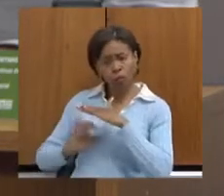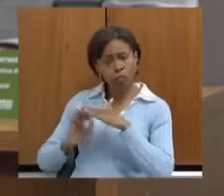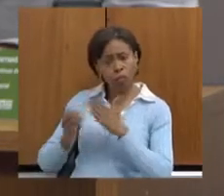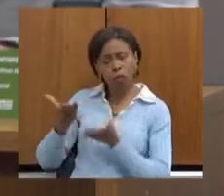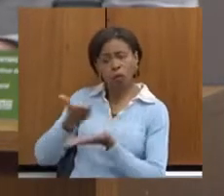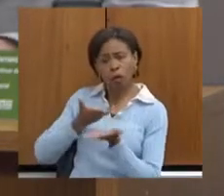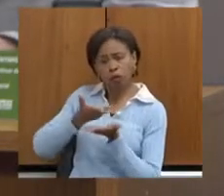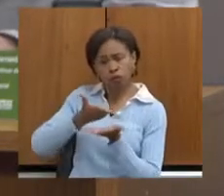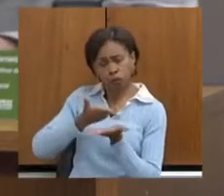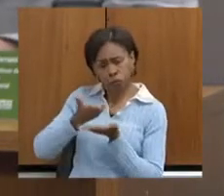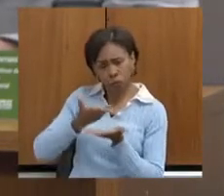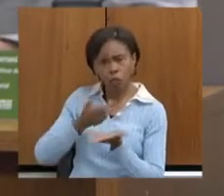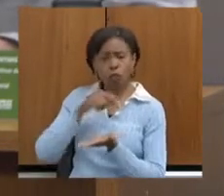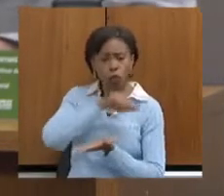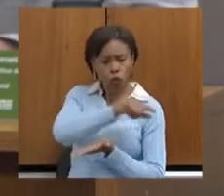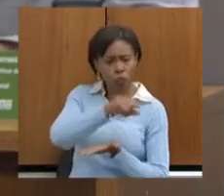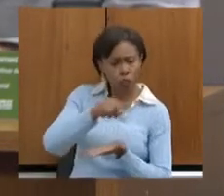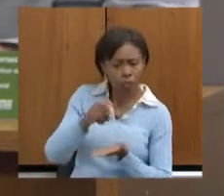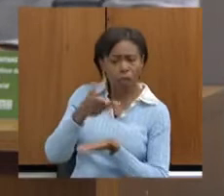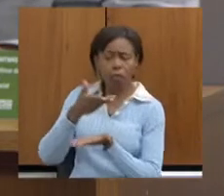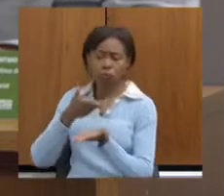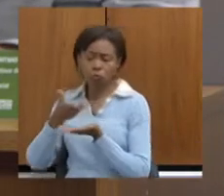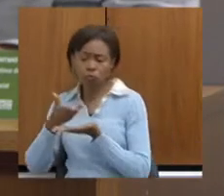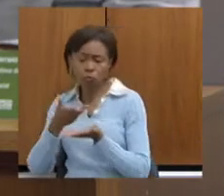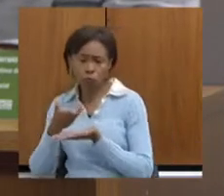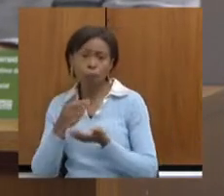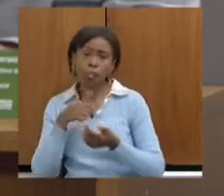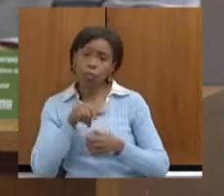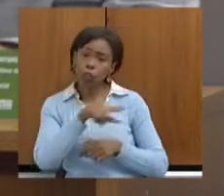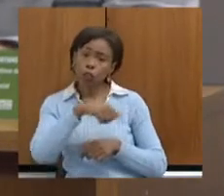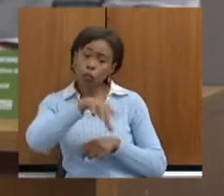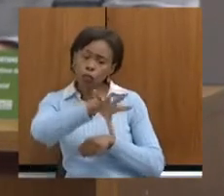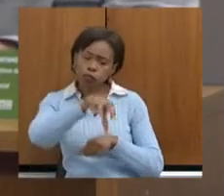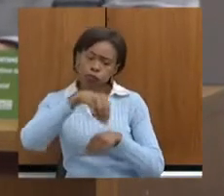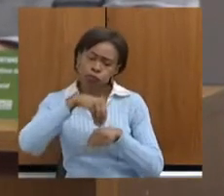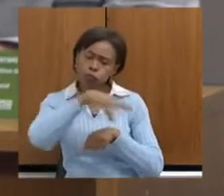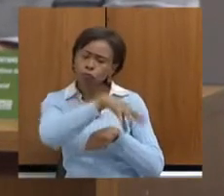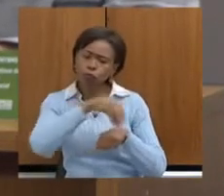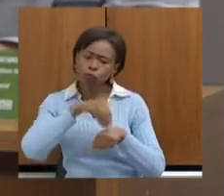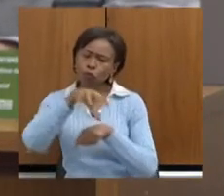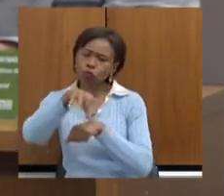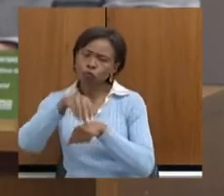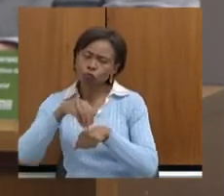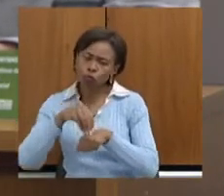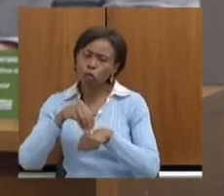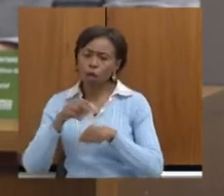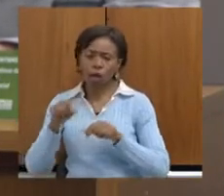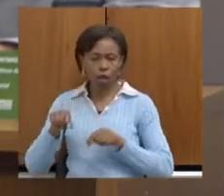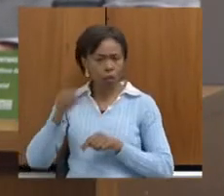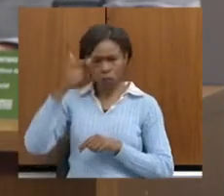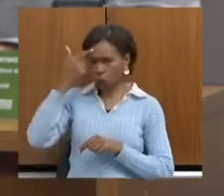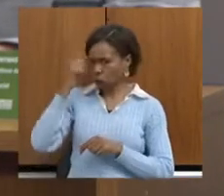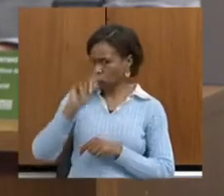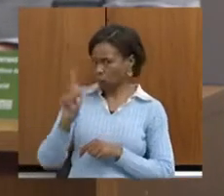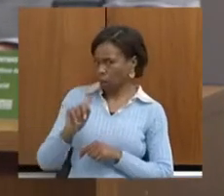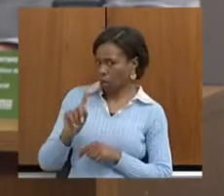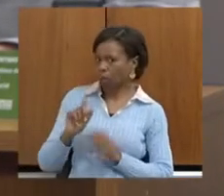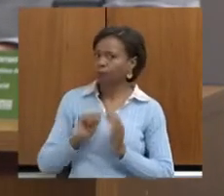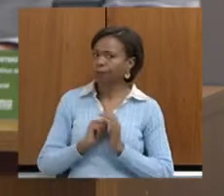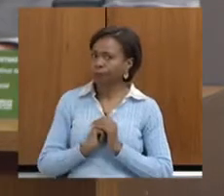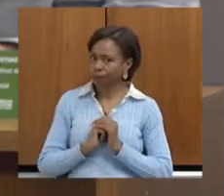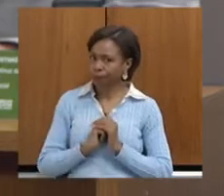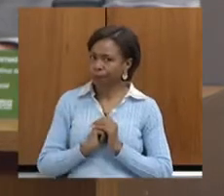intermediador entre a renova eu seis o que a gente conversa com você esse aqui é a renova não sabe o que renova tá lá